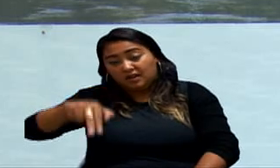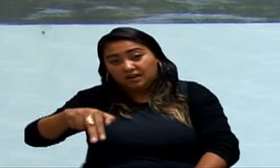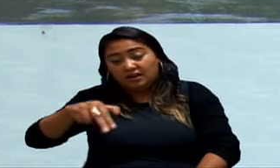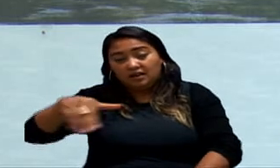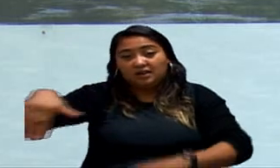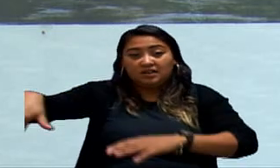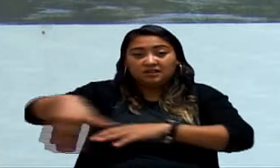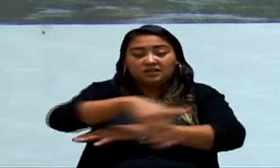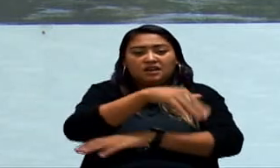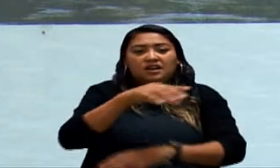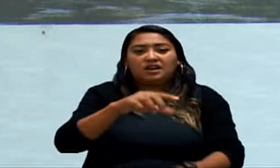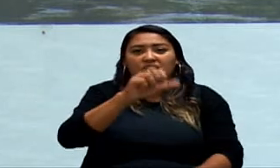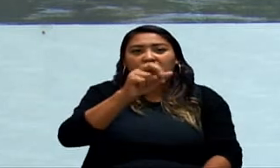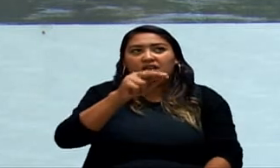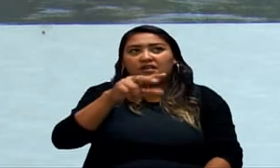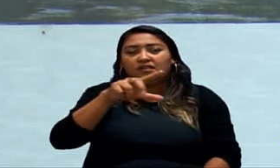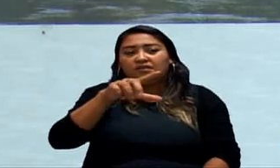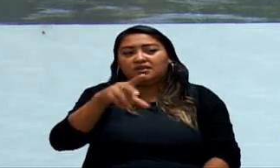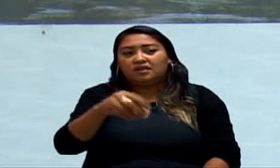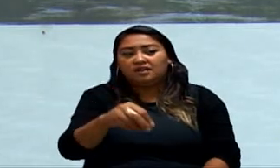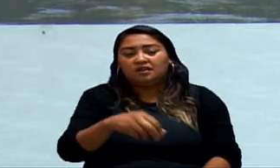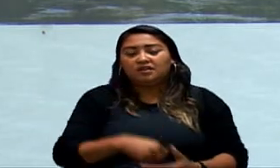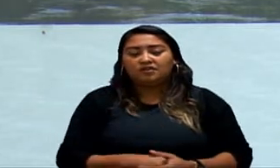Estrada Flor do Carvalho,